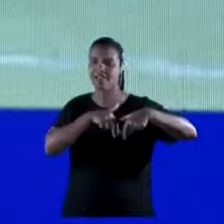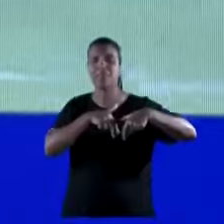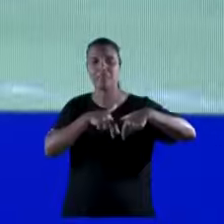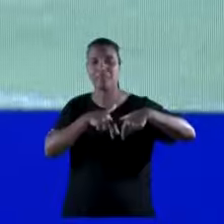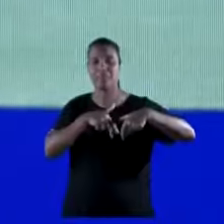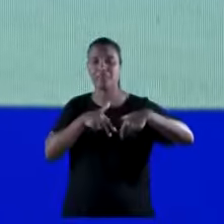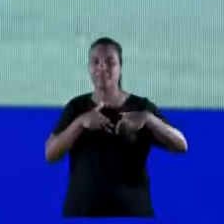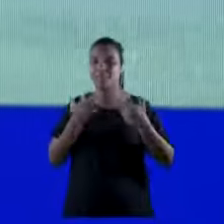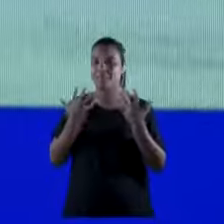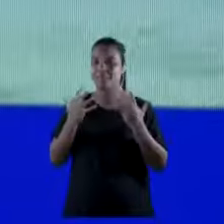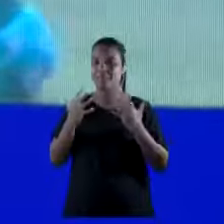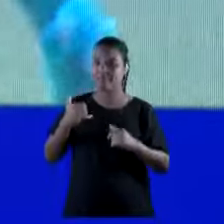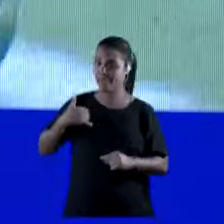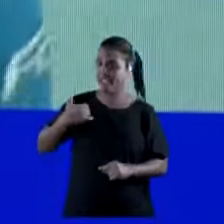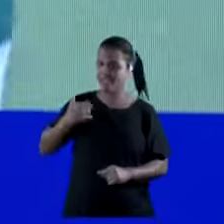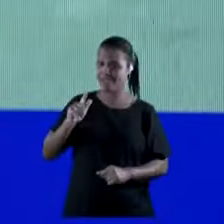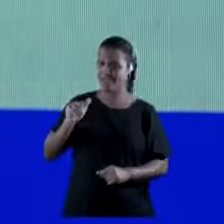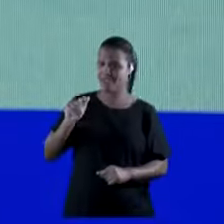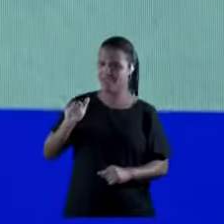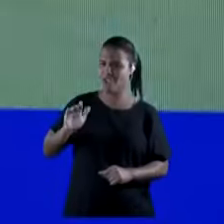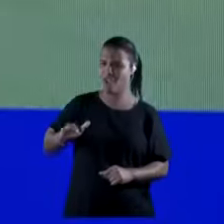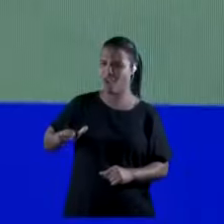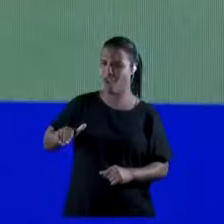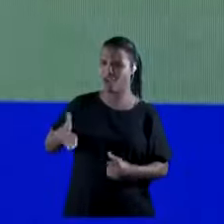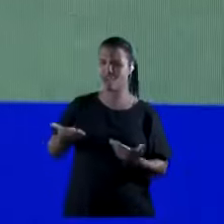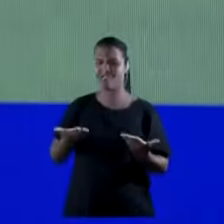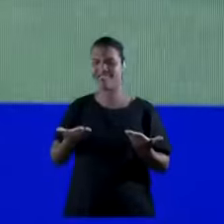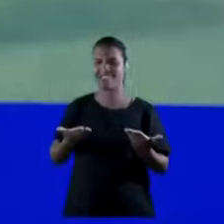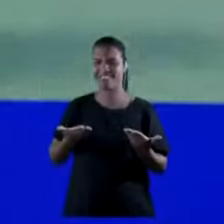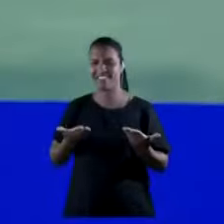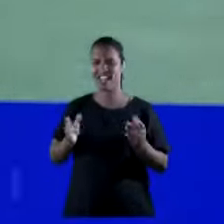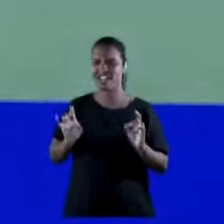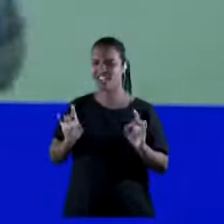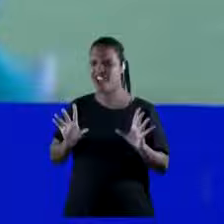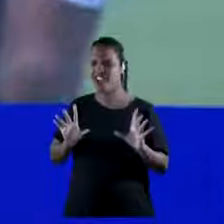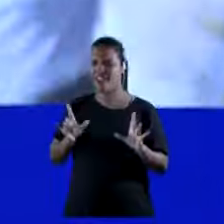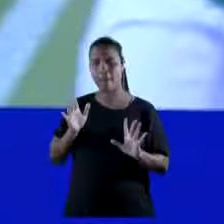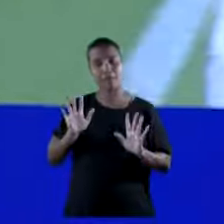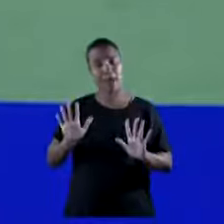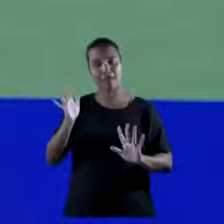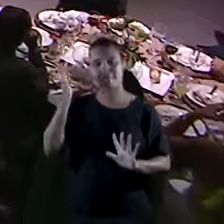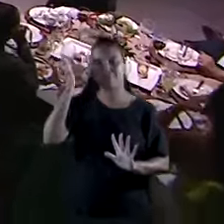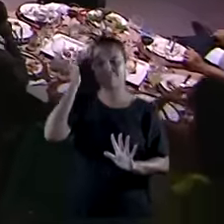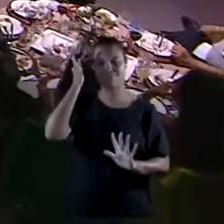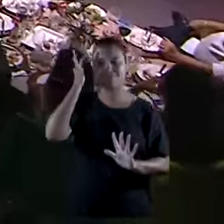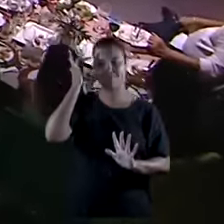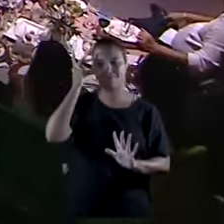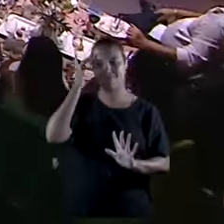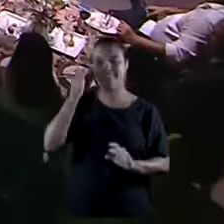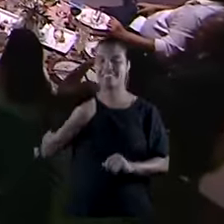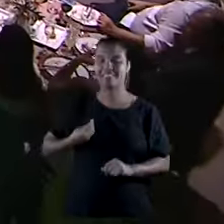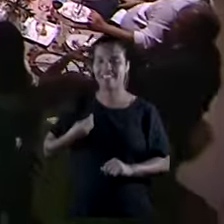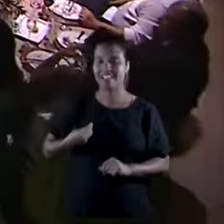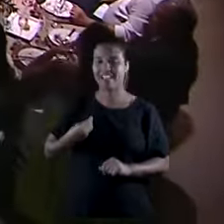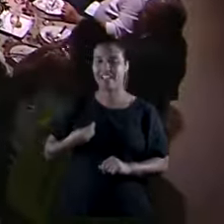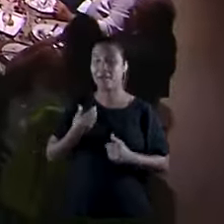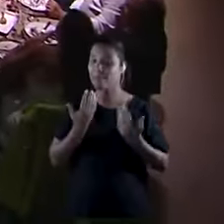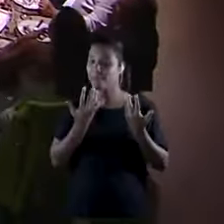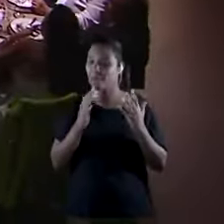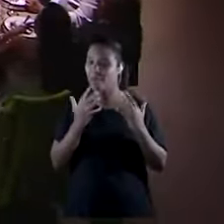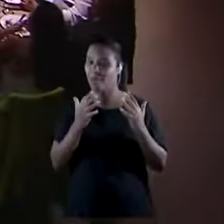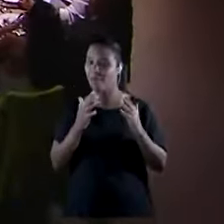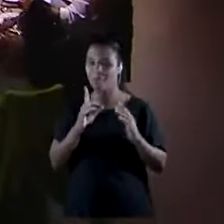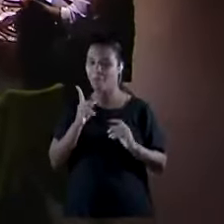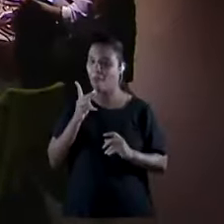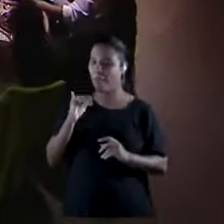Só 17 anos ainda, hein? Só 17 anos, mas uma maturidade. Parabéns, Endrick. Ainda bem que não puxou